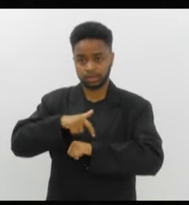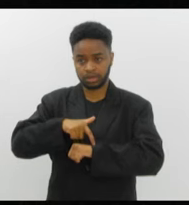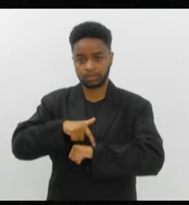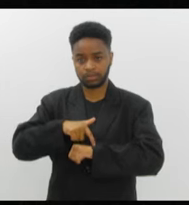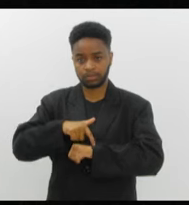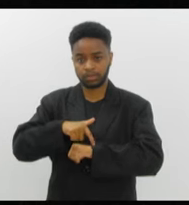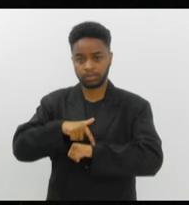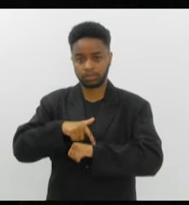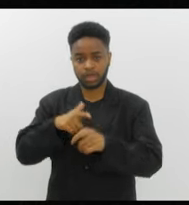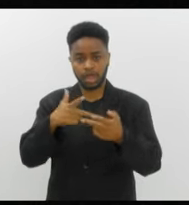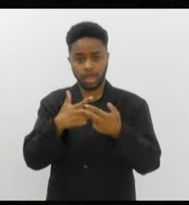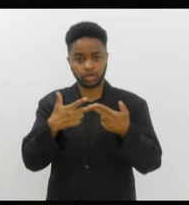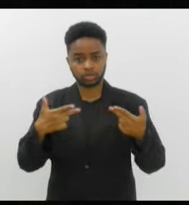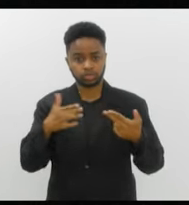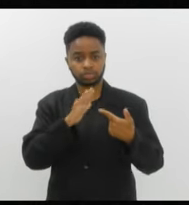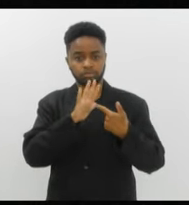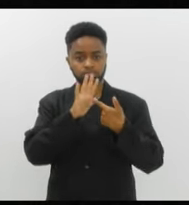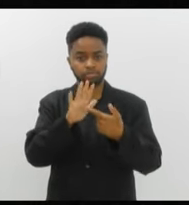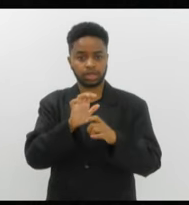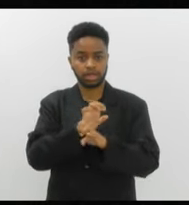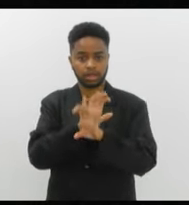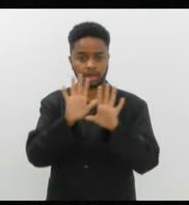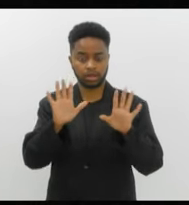tudo foi sendo esclarecido.